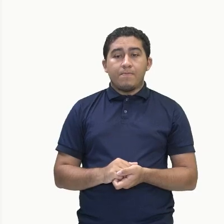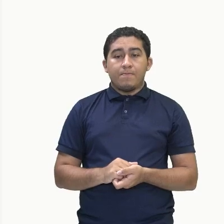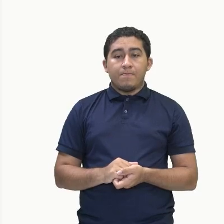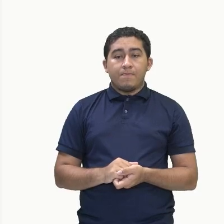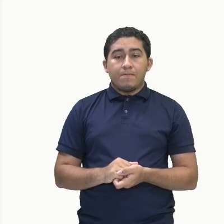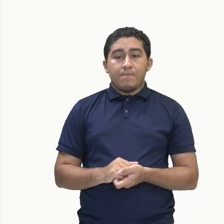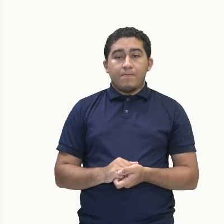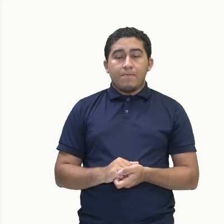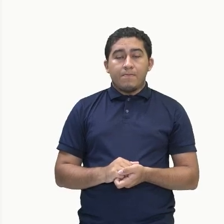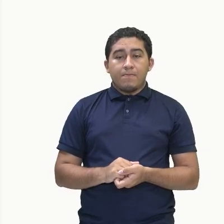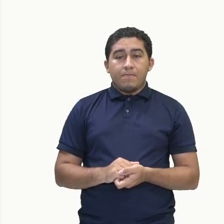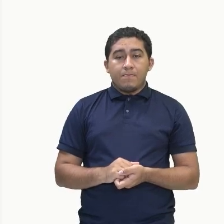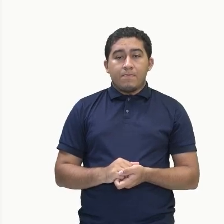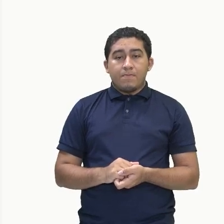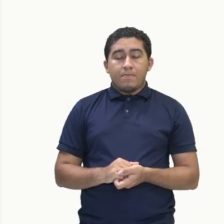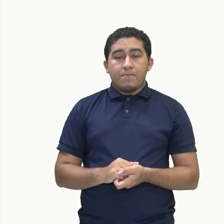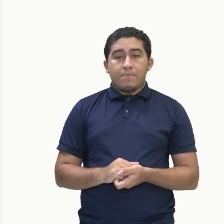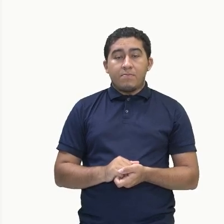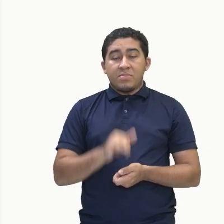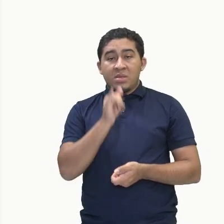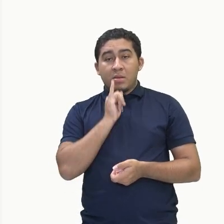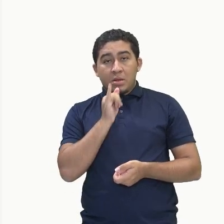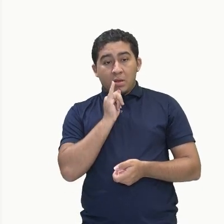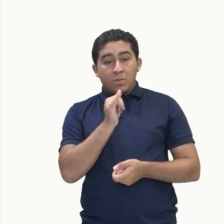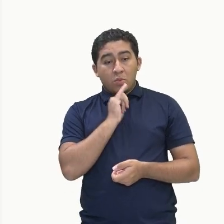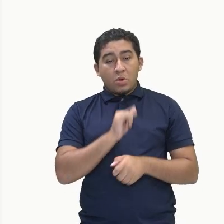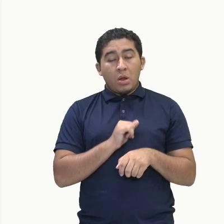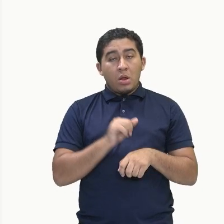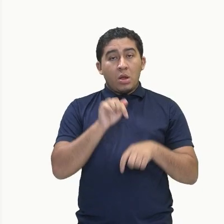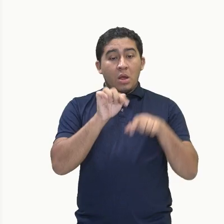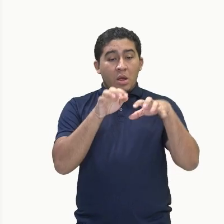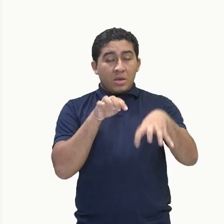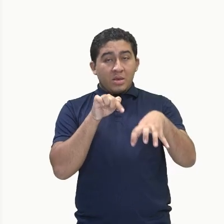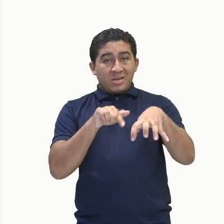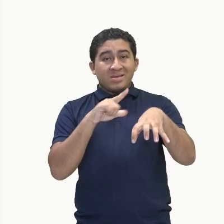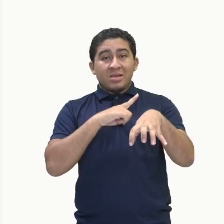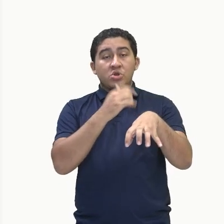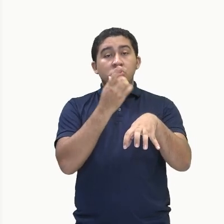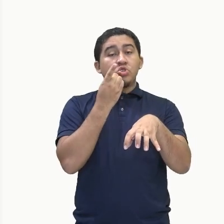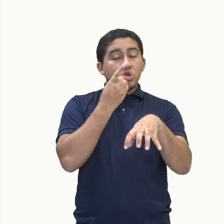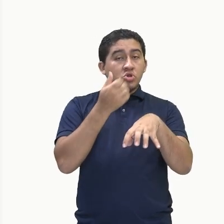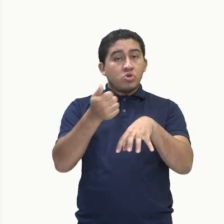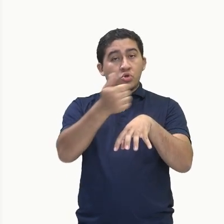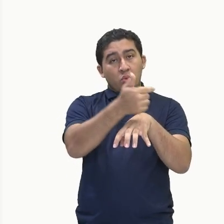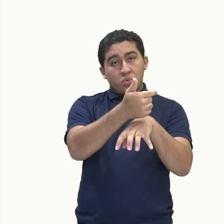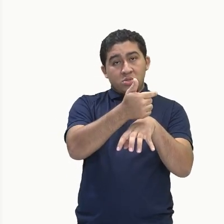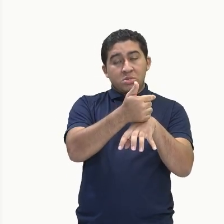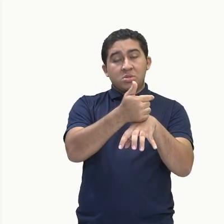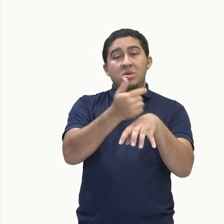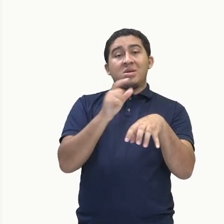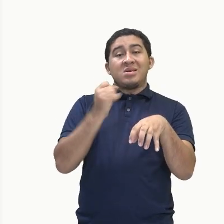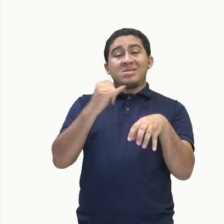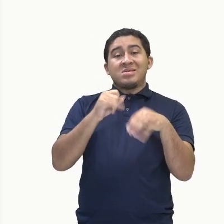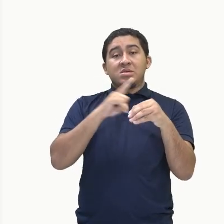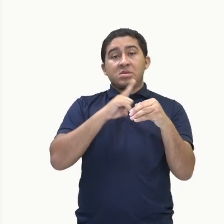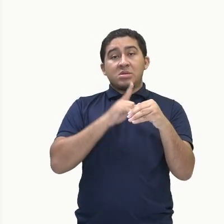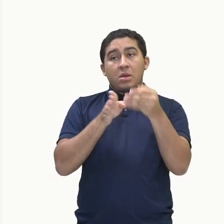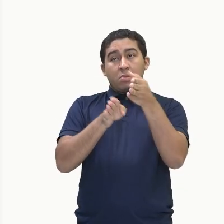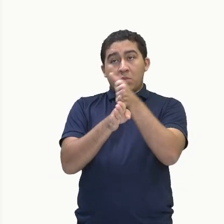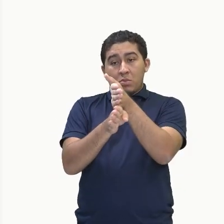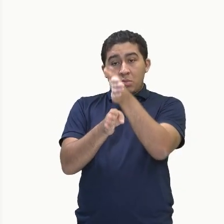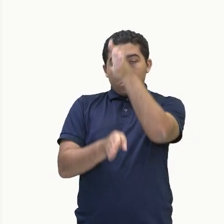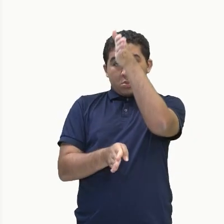dia 12 de junho. Quando a gente passa nessa linha internacional da mudança de data para este